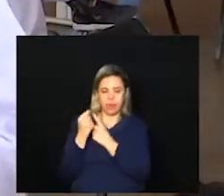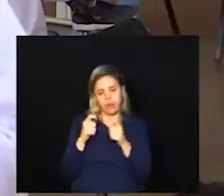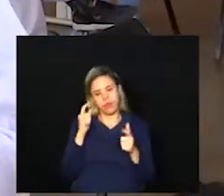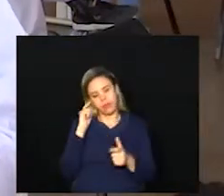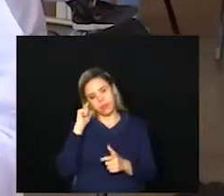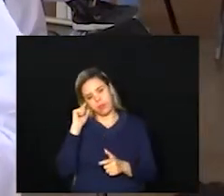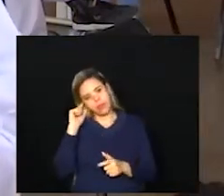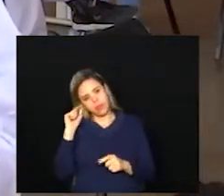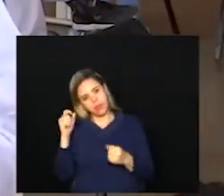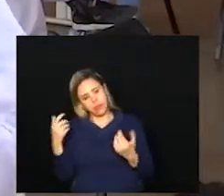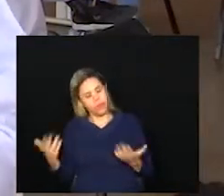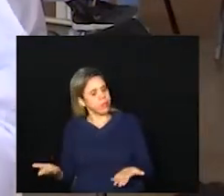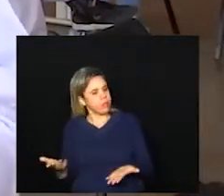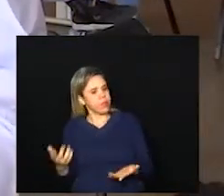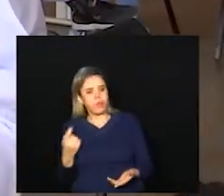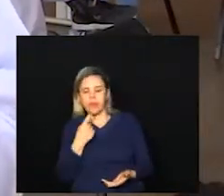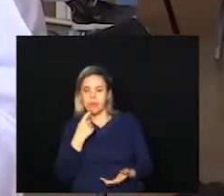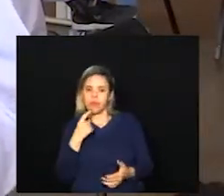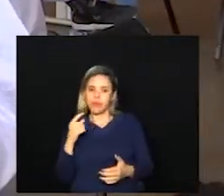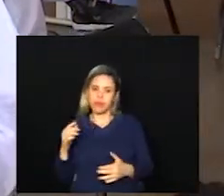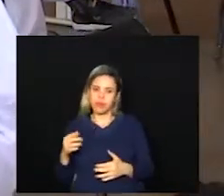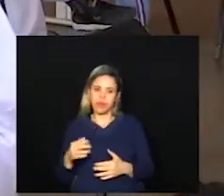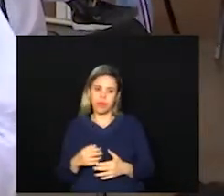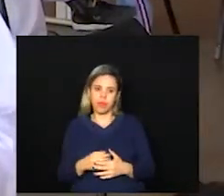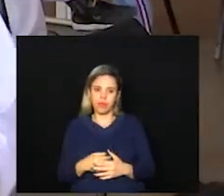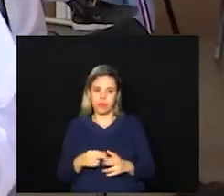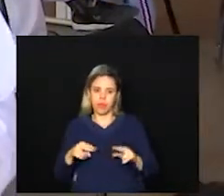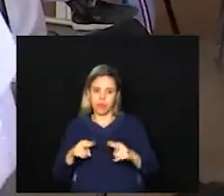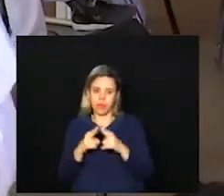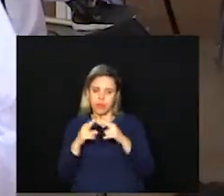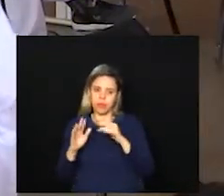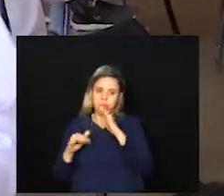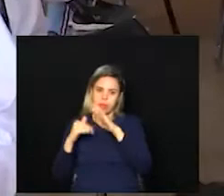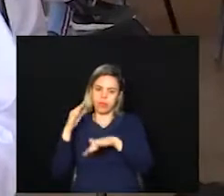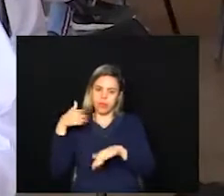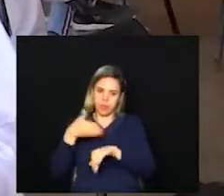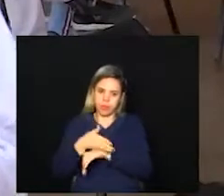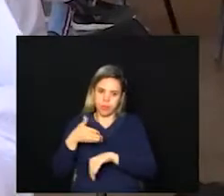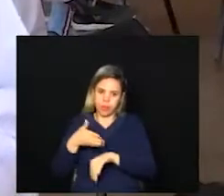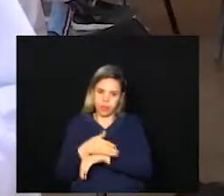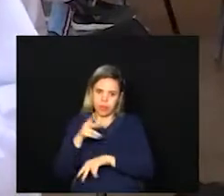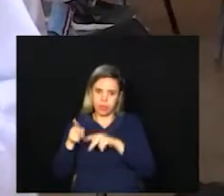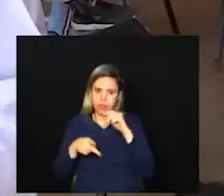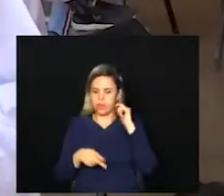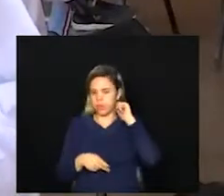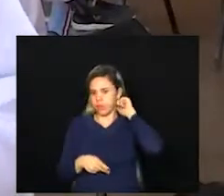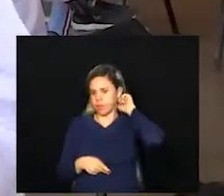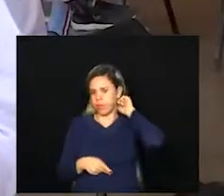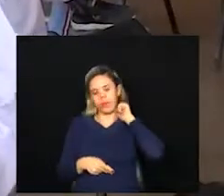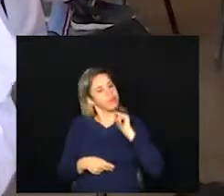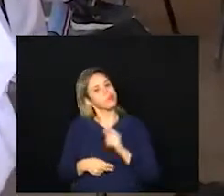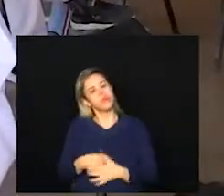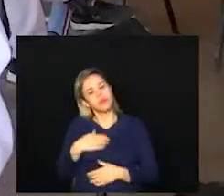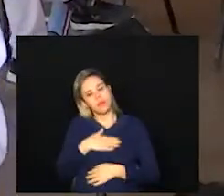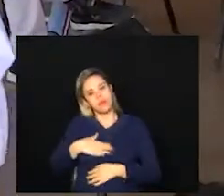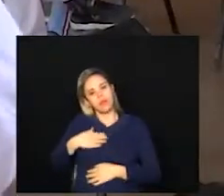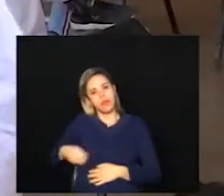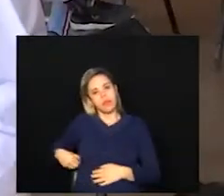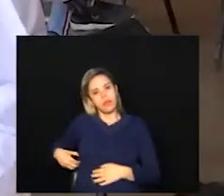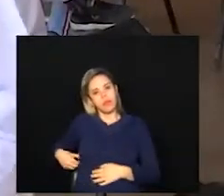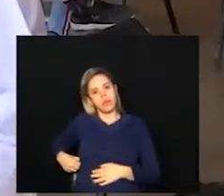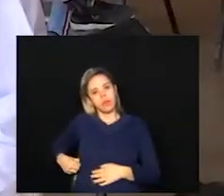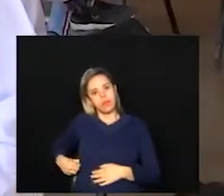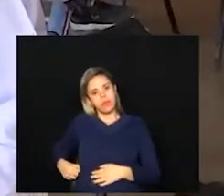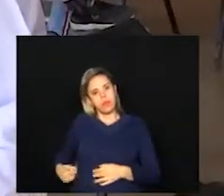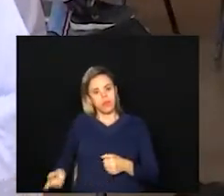grande. Então, a Unimed Campinas está muito inserida na comunidade. E nada mais prazeroso